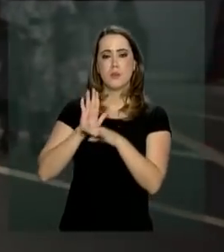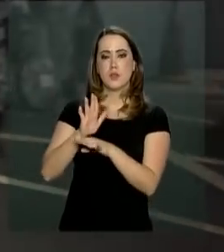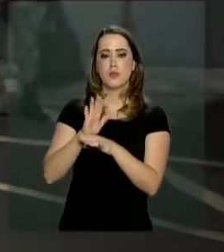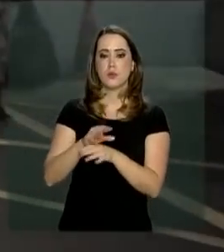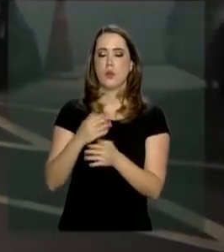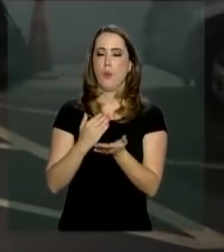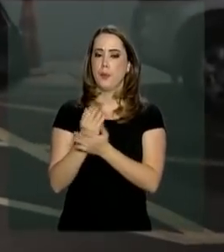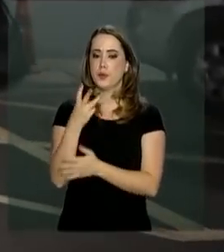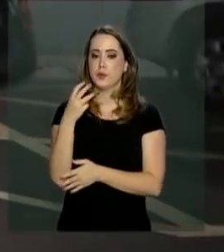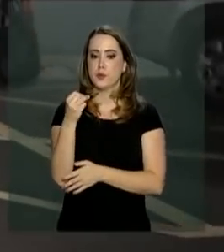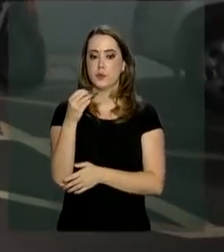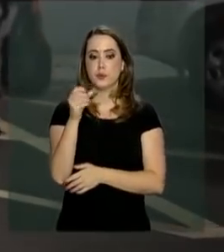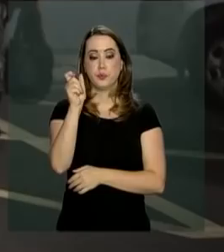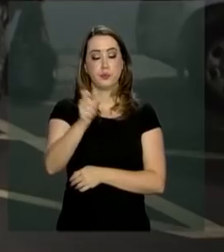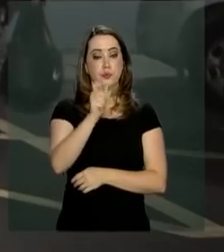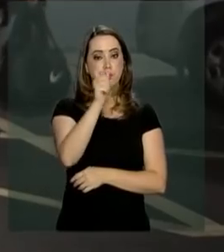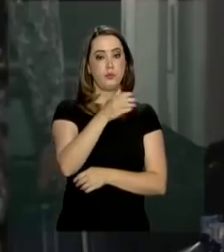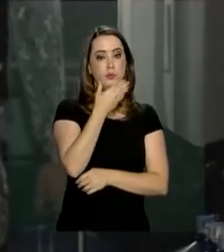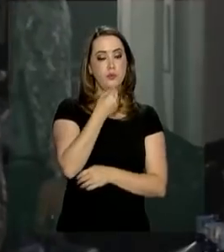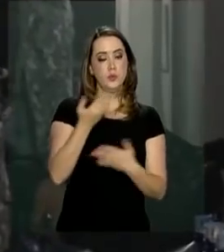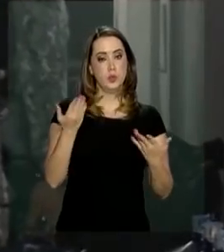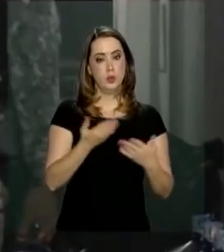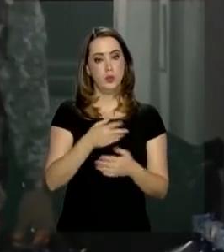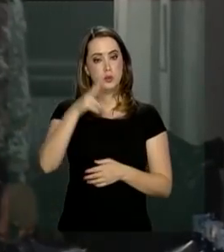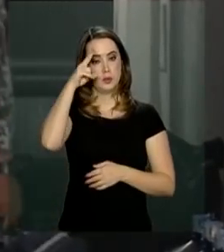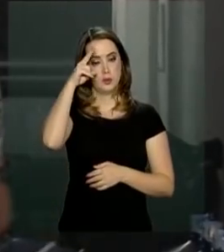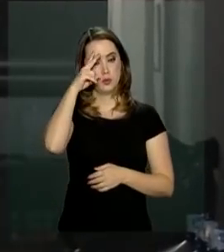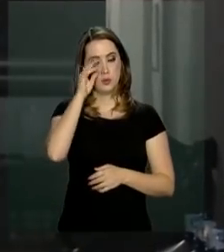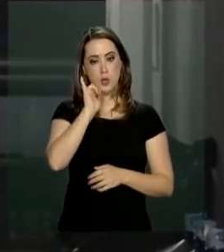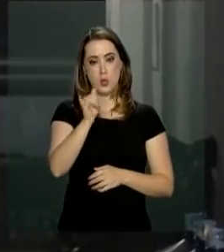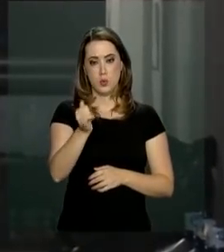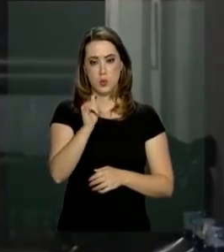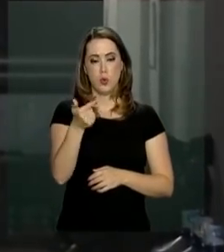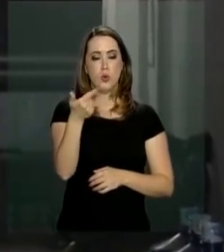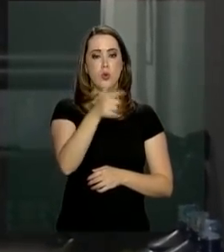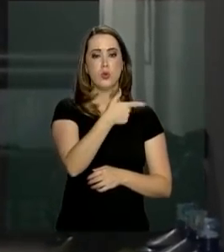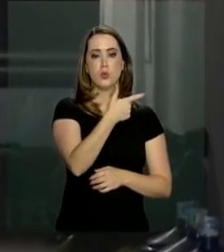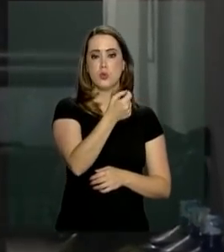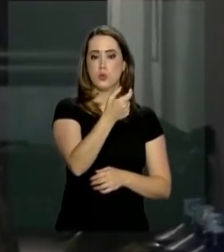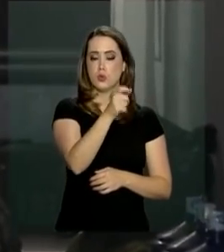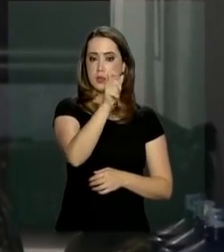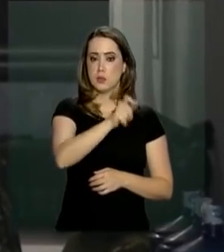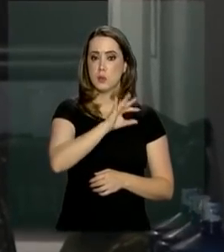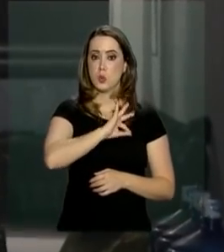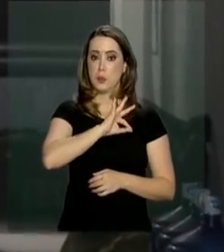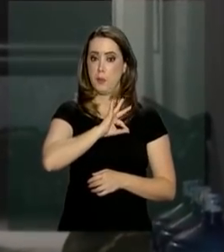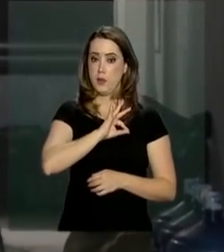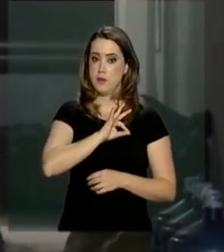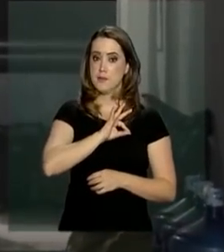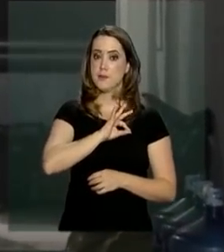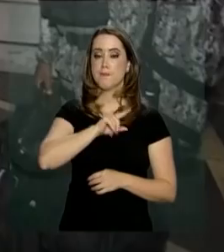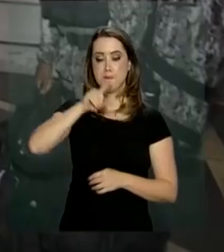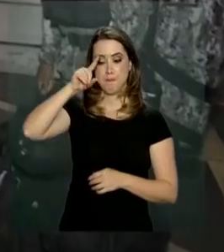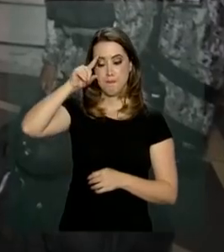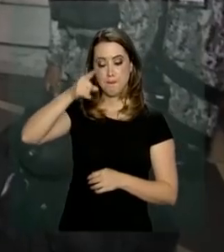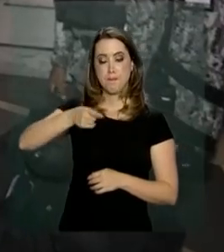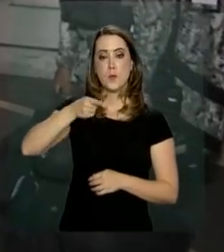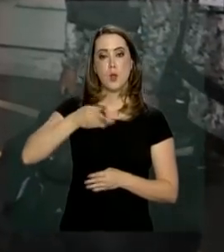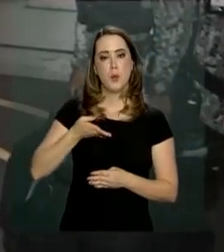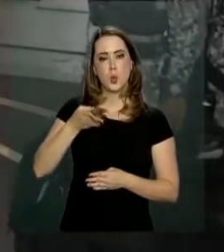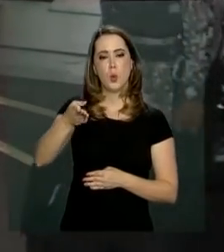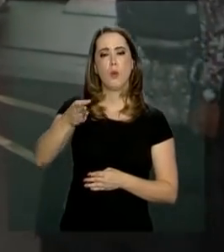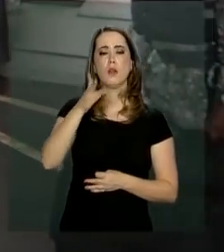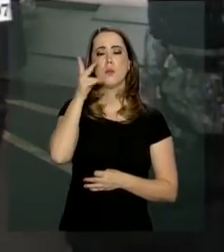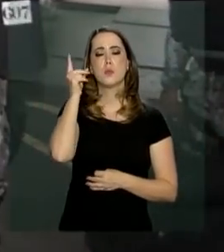homens. Nesta segunda-feira, o governo anunciou que outros 200 policiais da Força Nacional seriam enviados para o